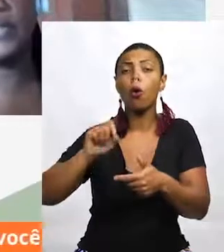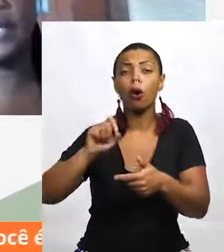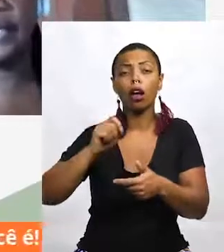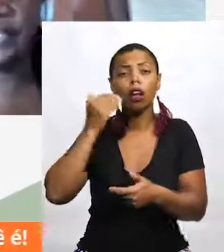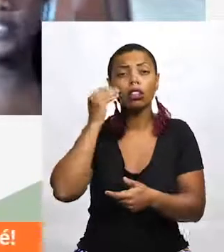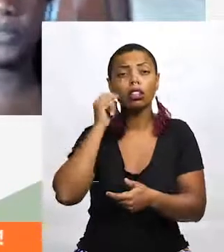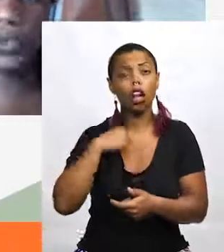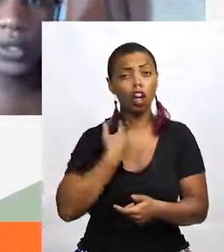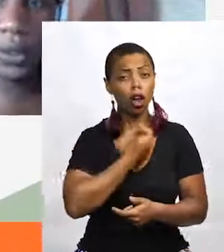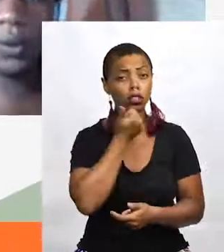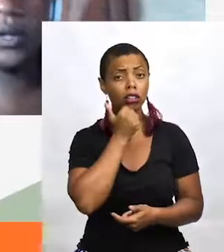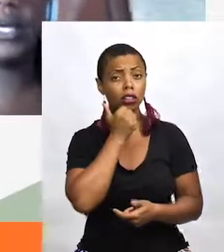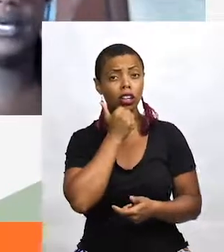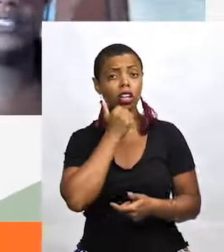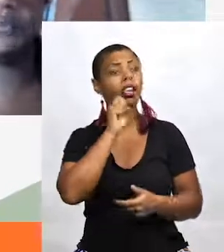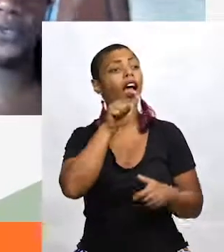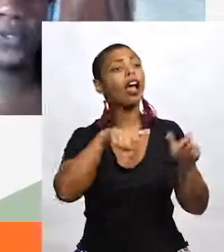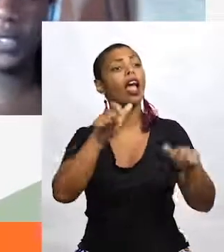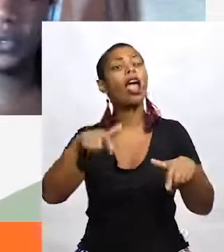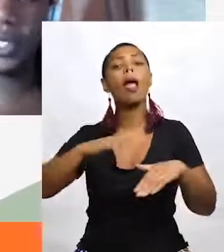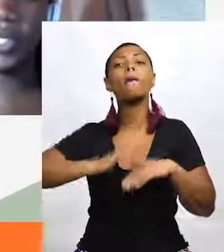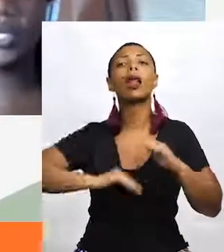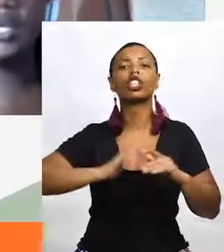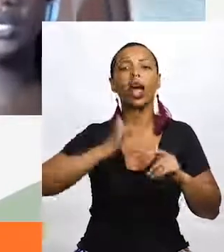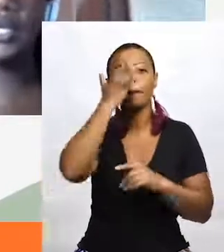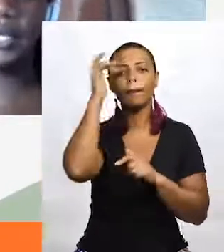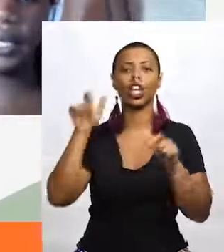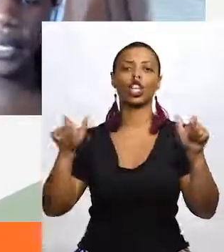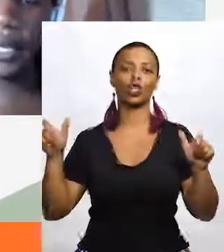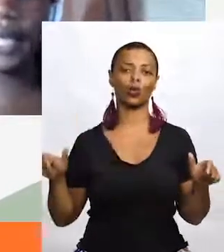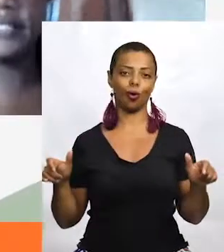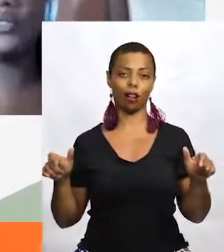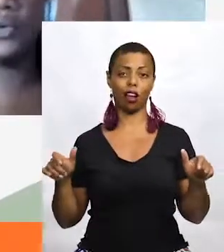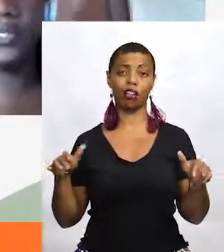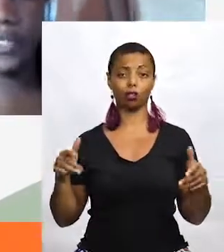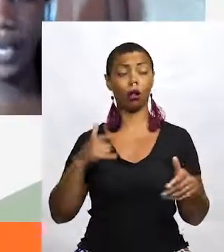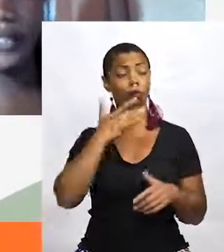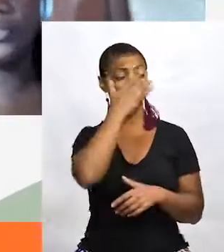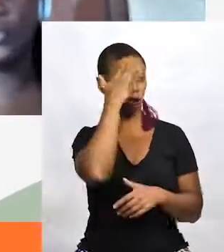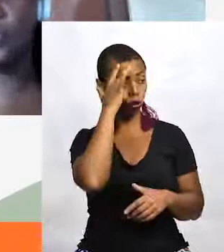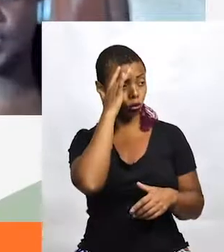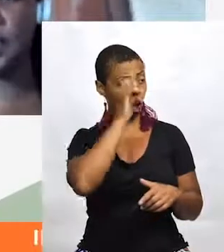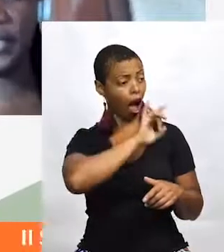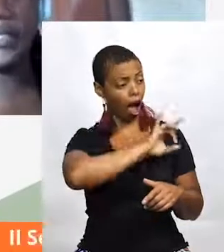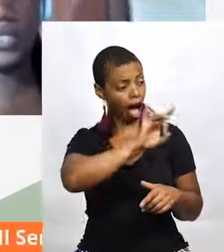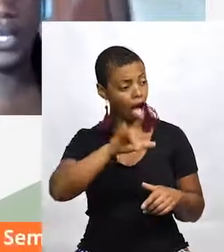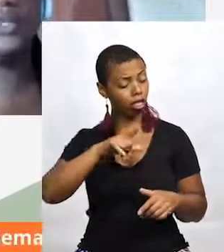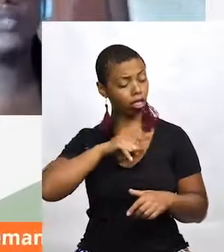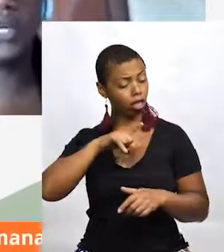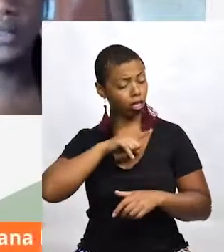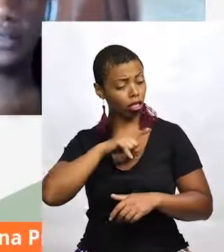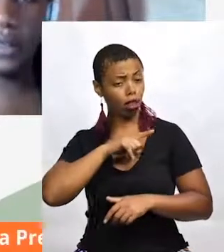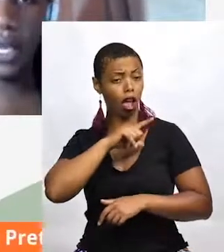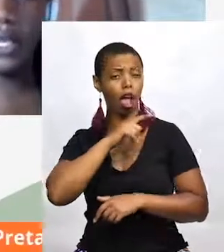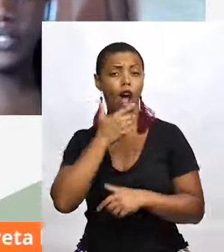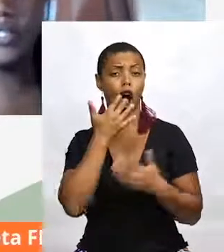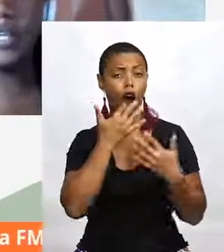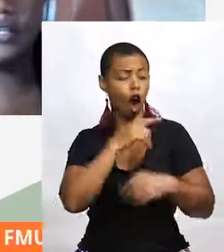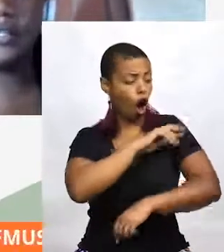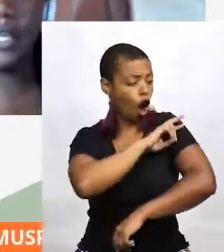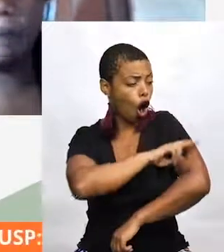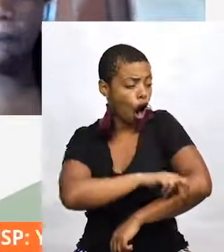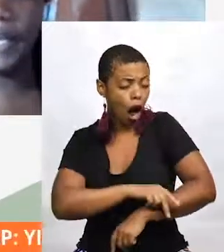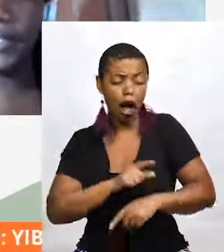por pessoas. E essas pessoas têm cor, essas pessoas têm origem, e essas cores, essas origens e esses gêneros